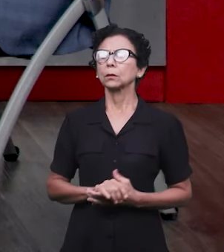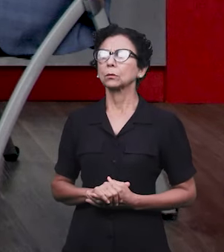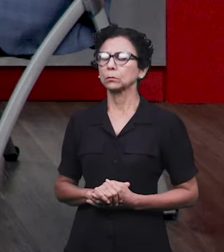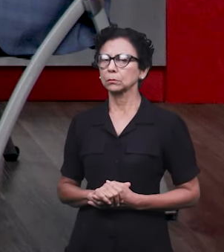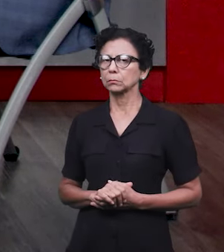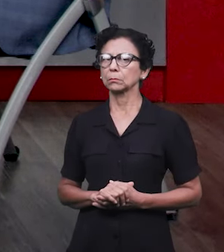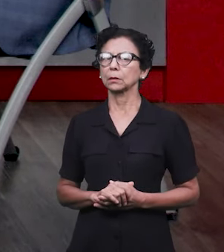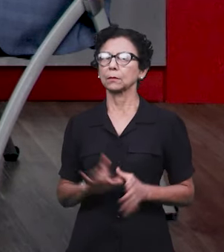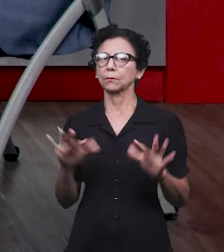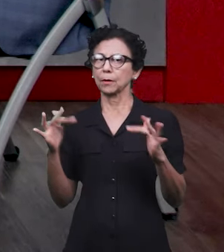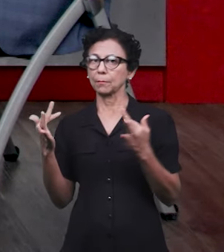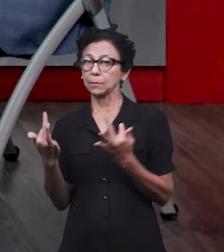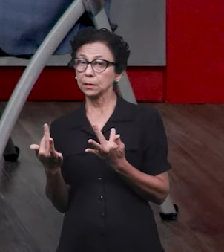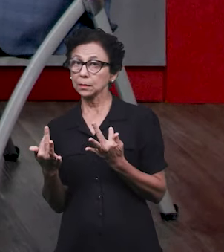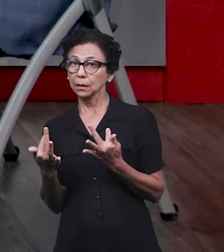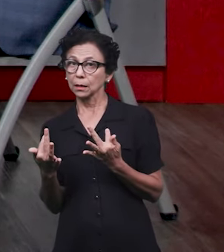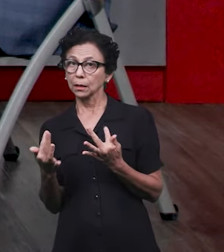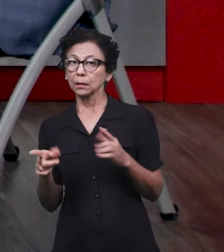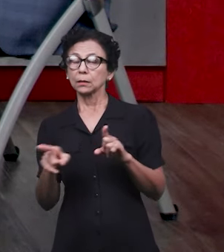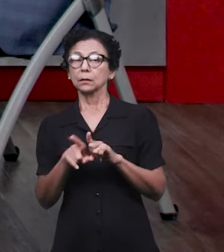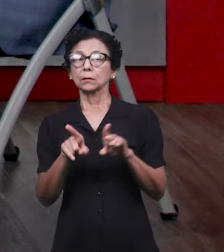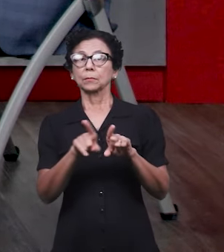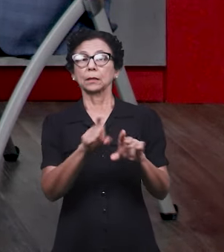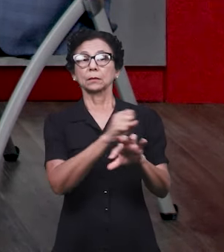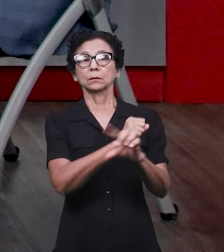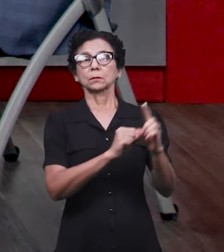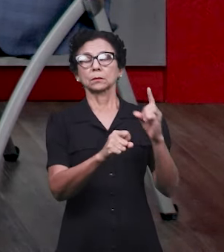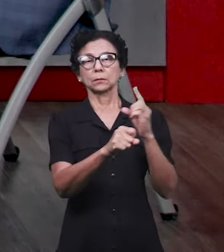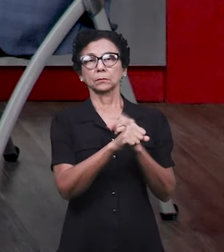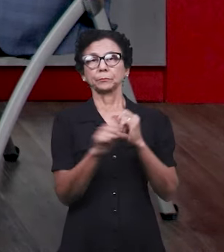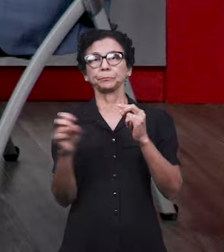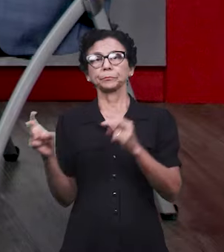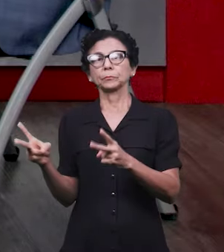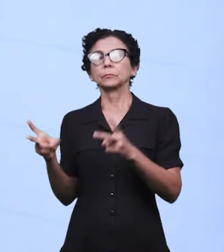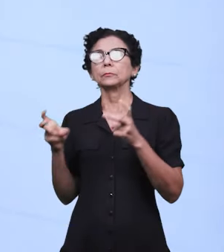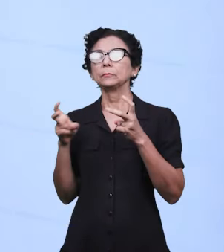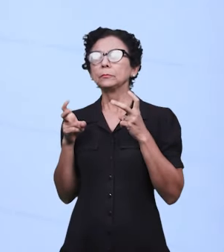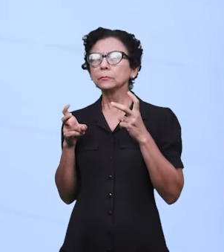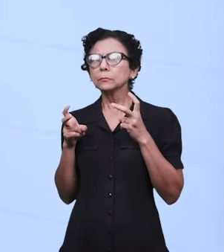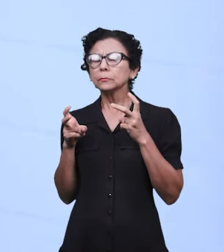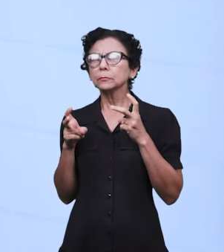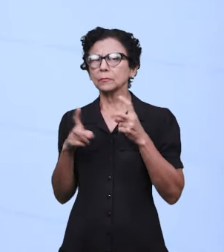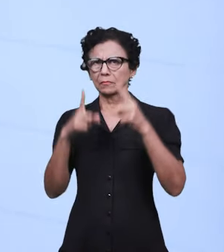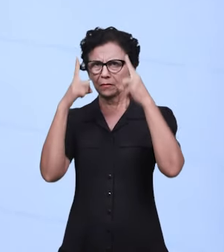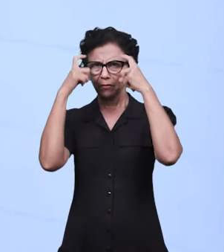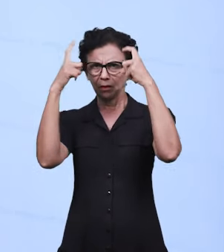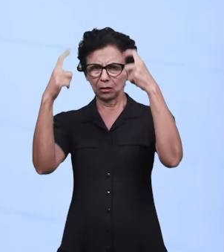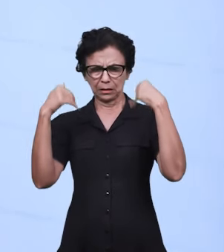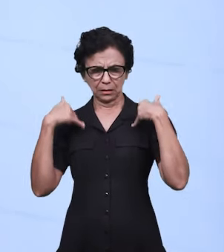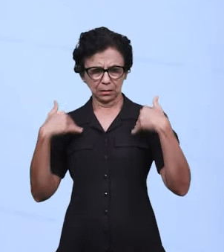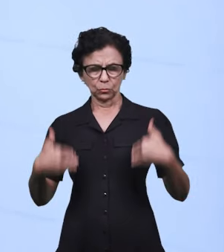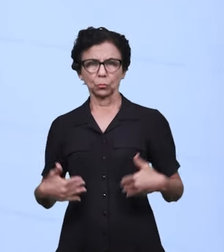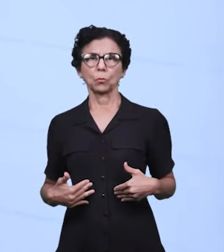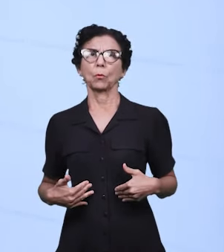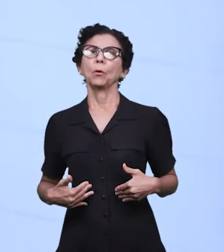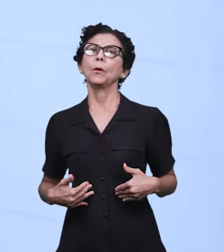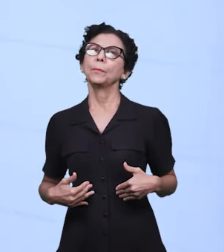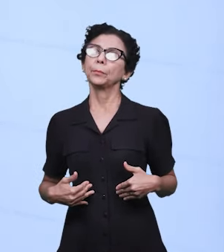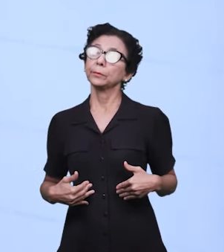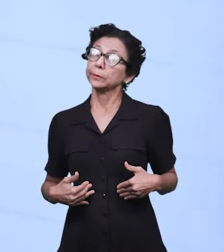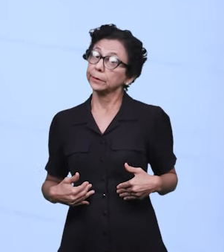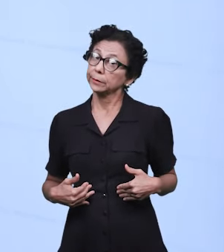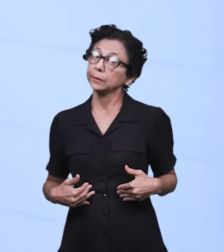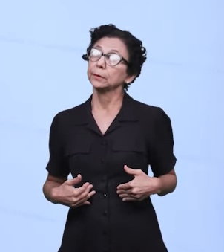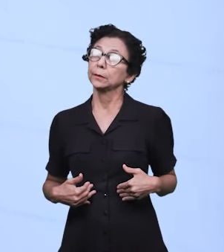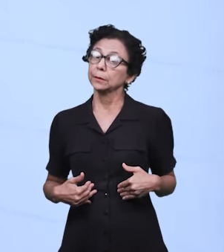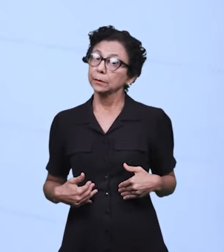própria sociedade esteja atenta a isso. Da violência física, nem se